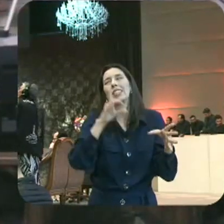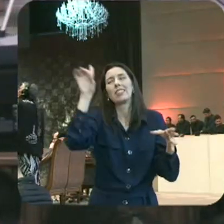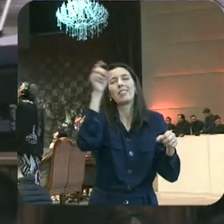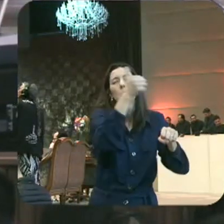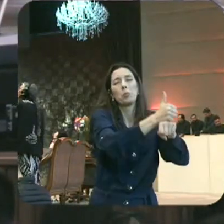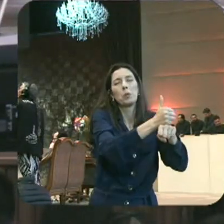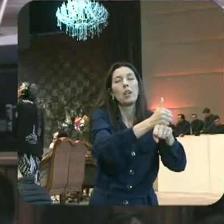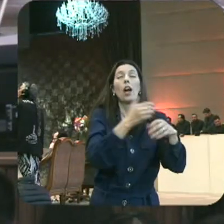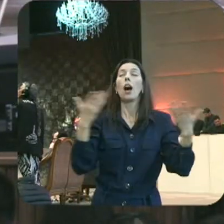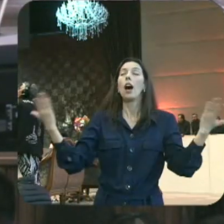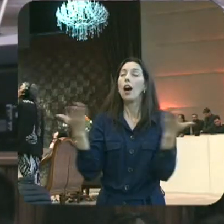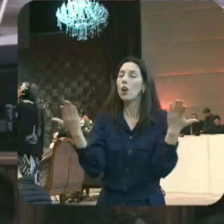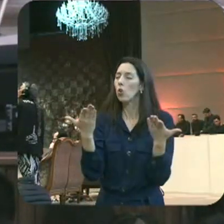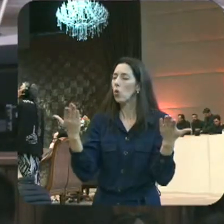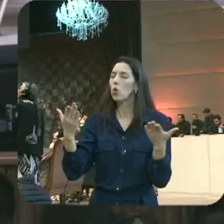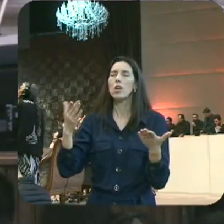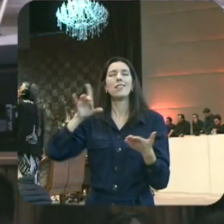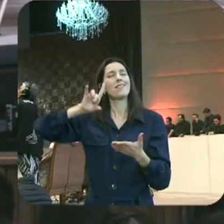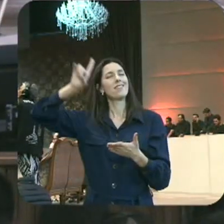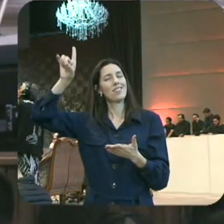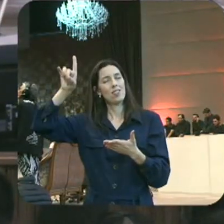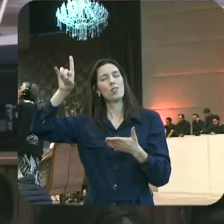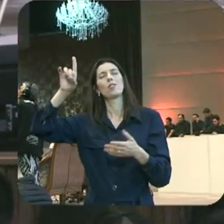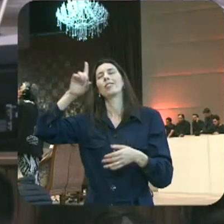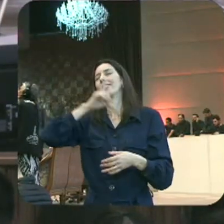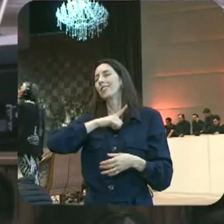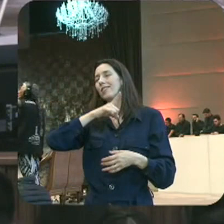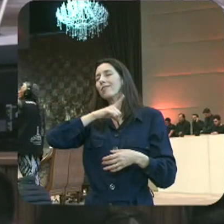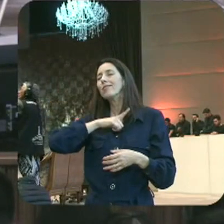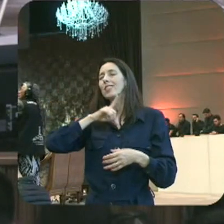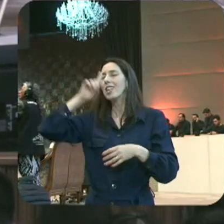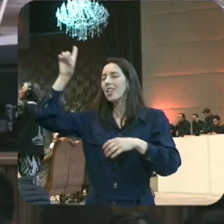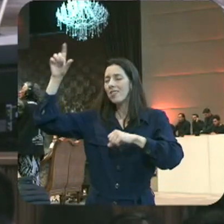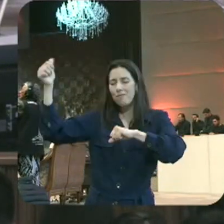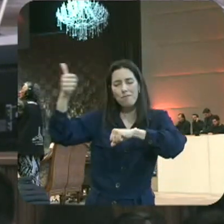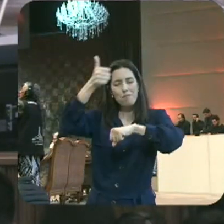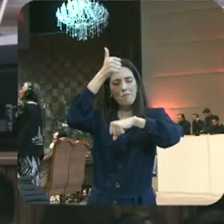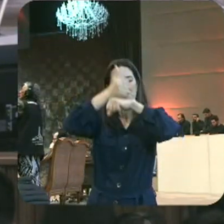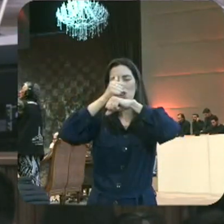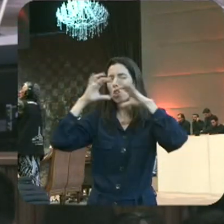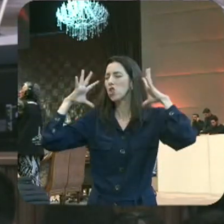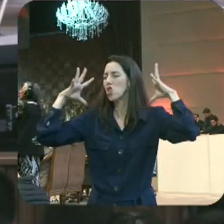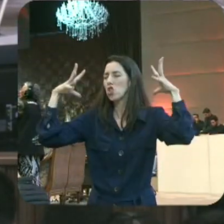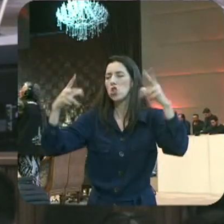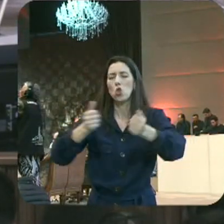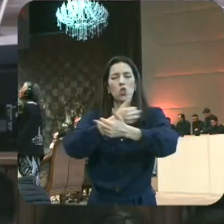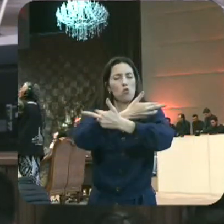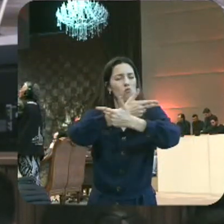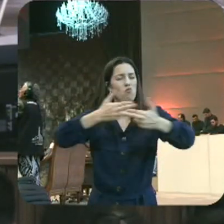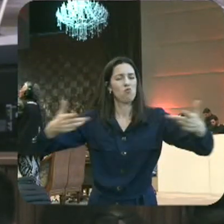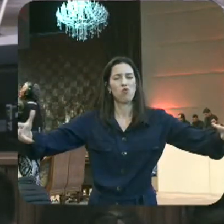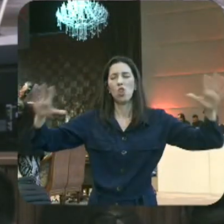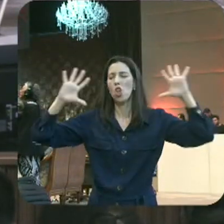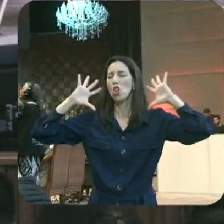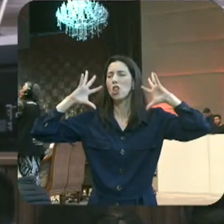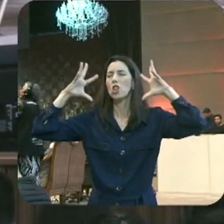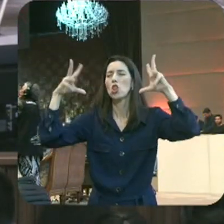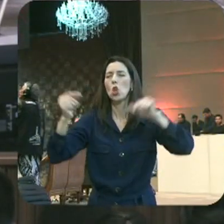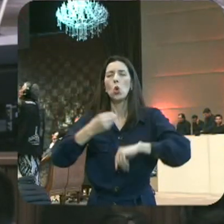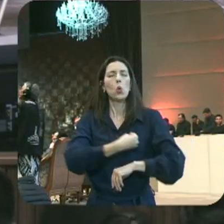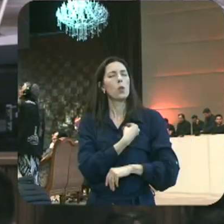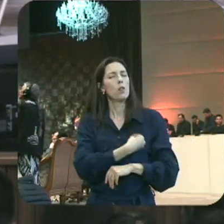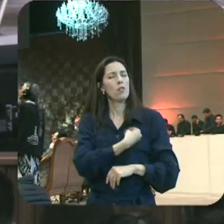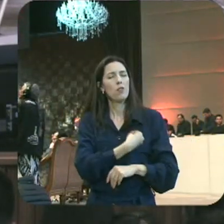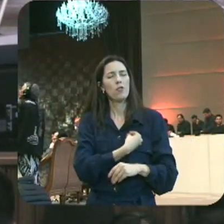nossas armas, os nossos argumentos. E eu quero te pedir, Pai, recebe a oração desse